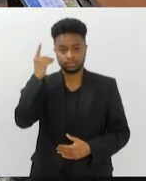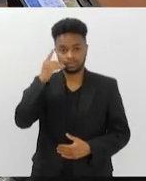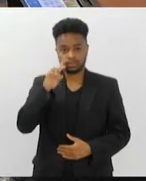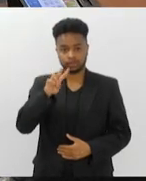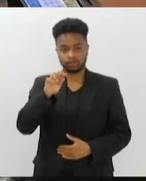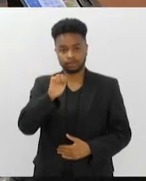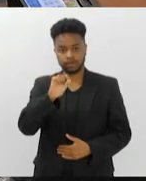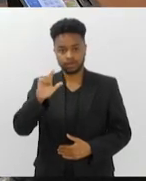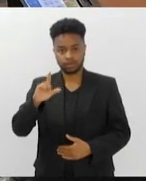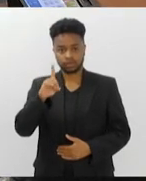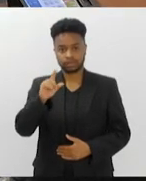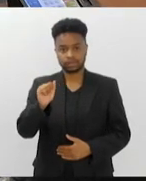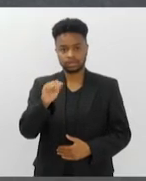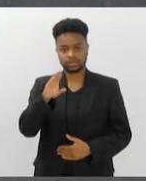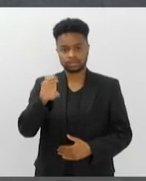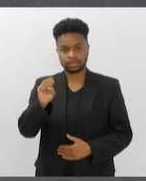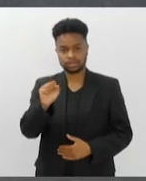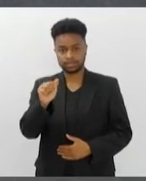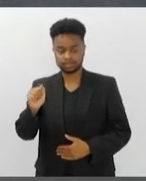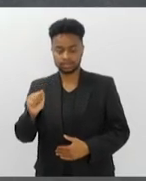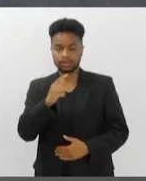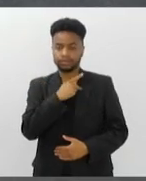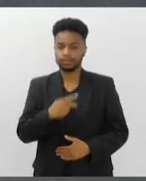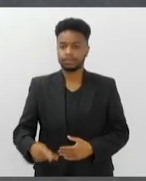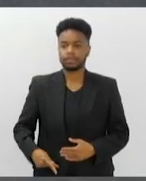Val Ceasa, presidente, meu amigo.